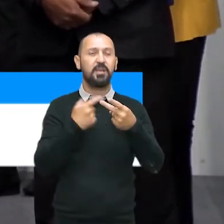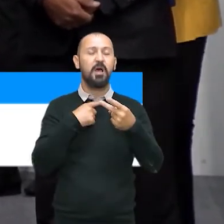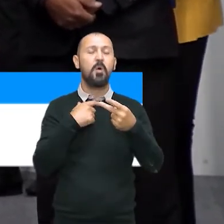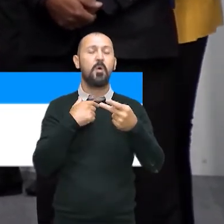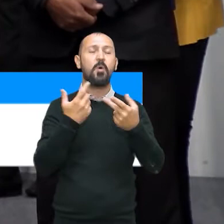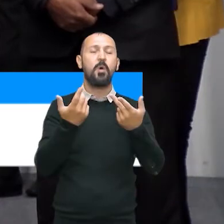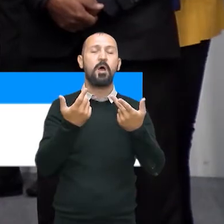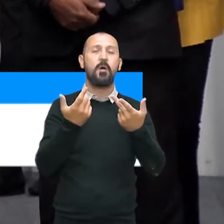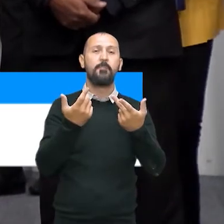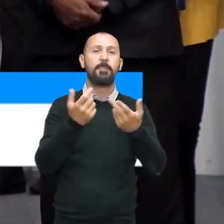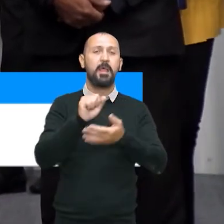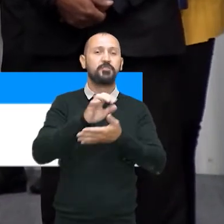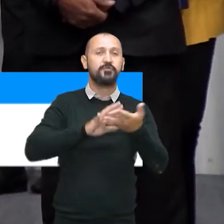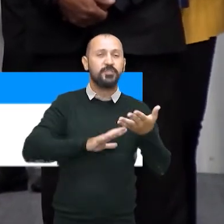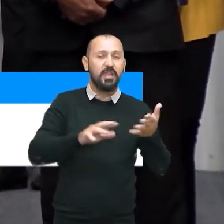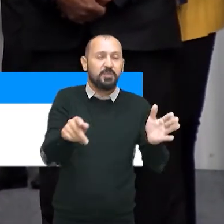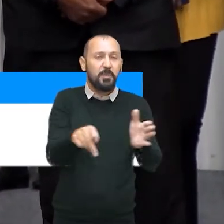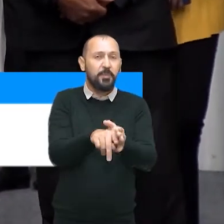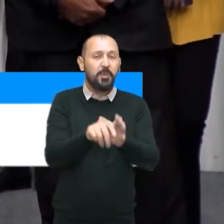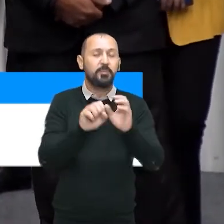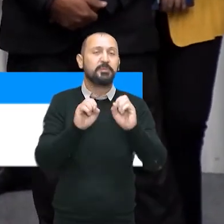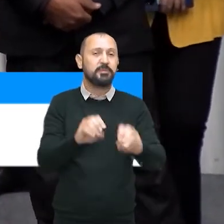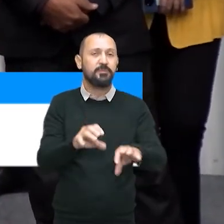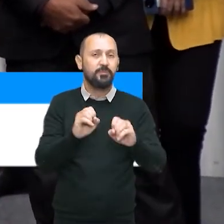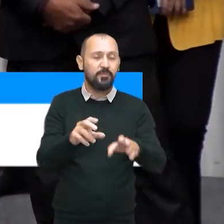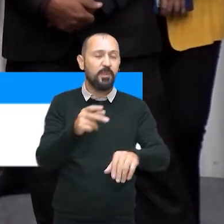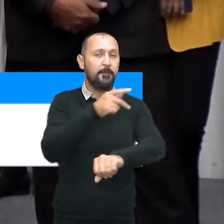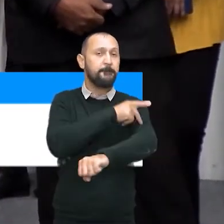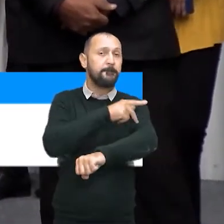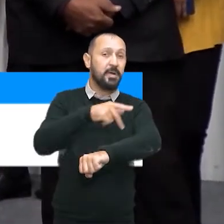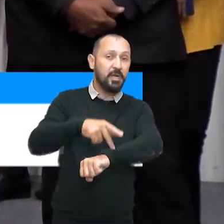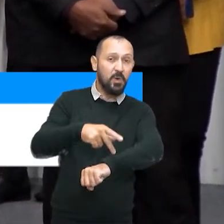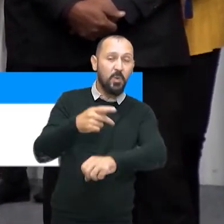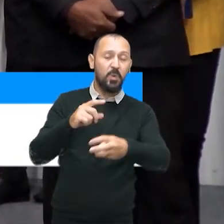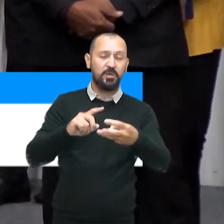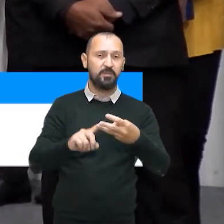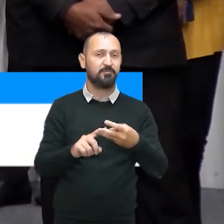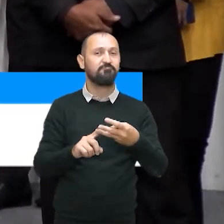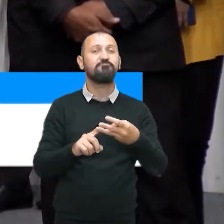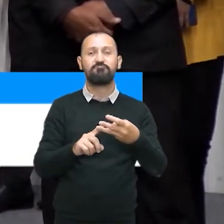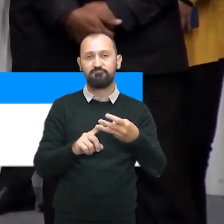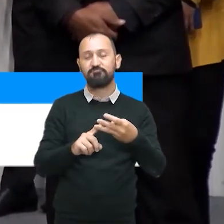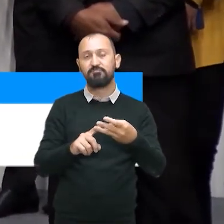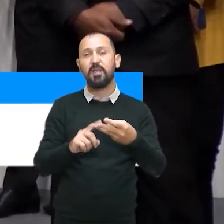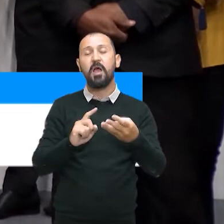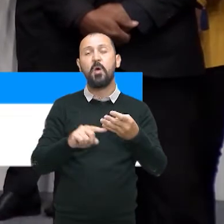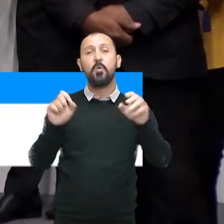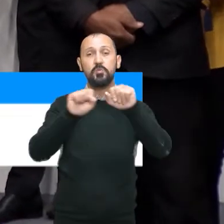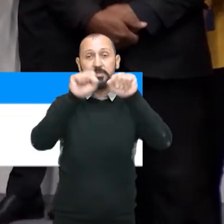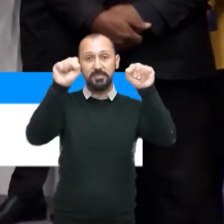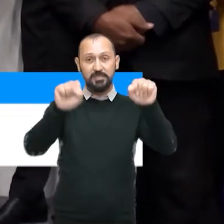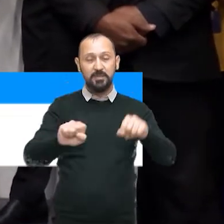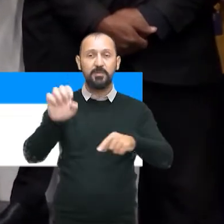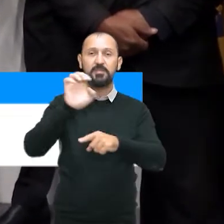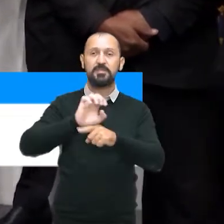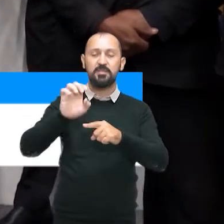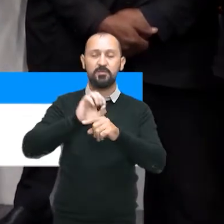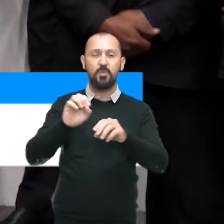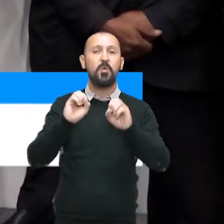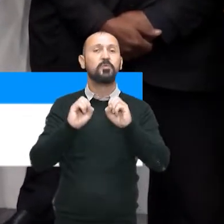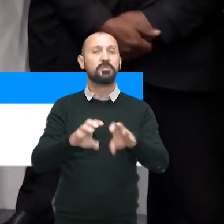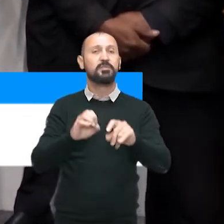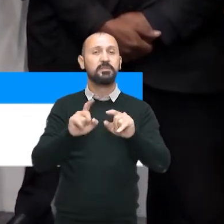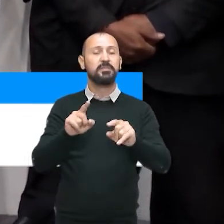escolas, tudo que se refere a atividades educacionais, atividades pedagógicas, tudo que se refere ao